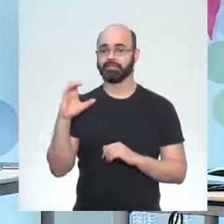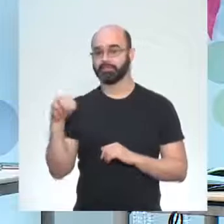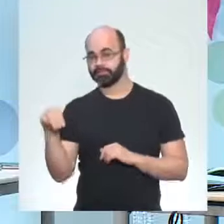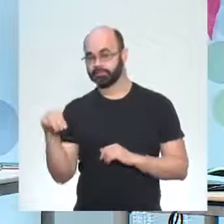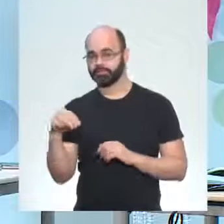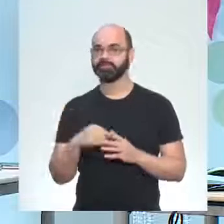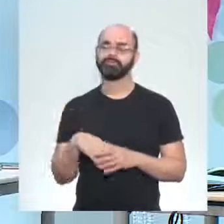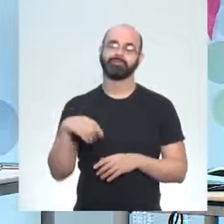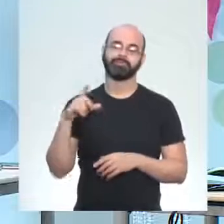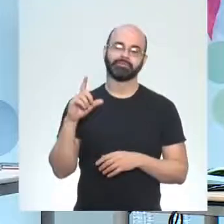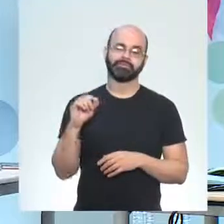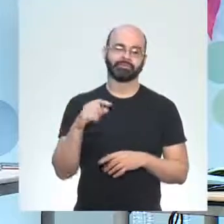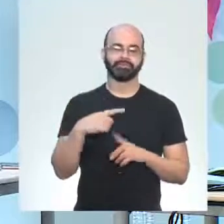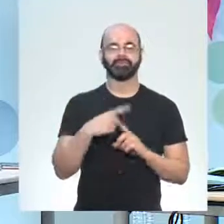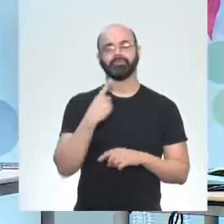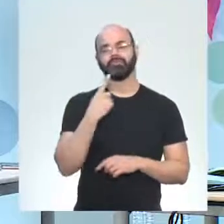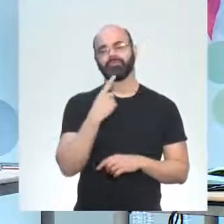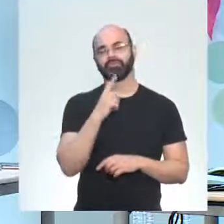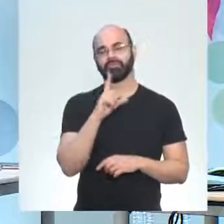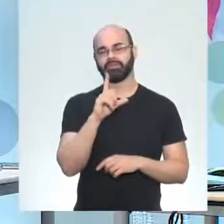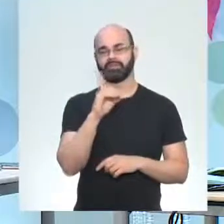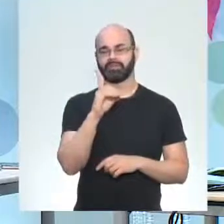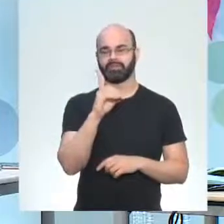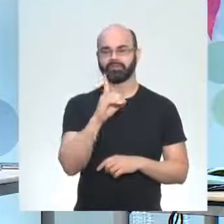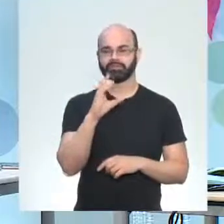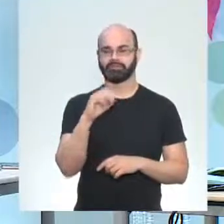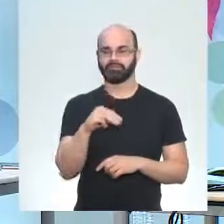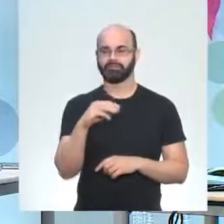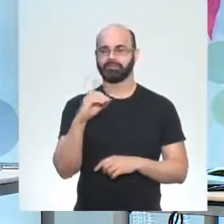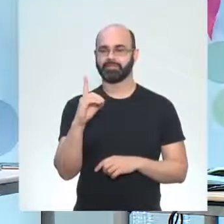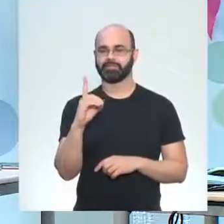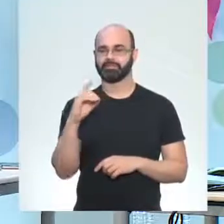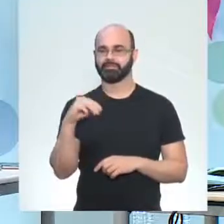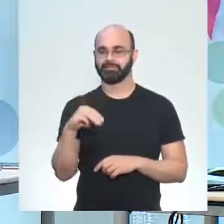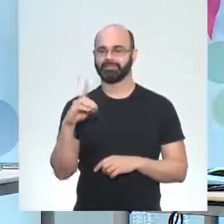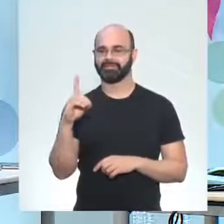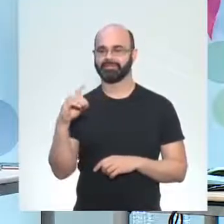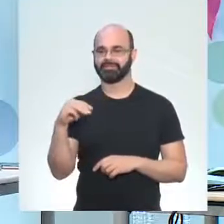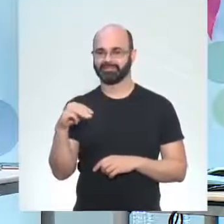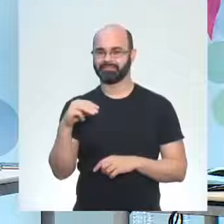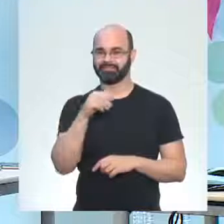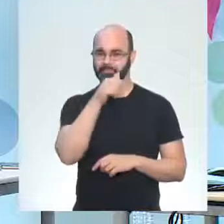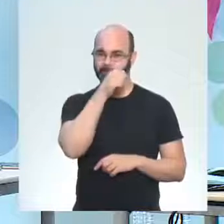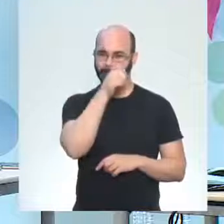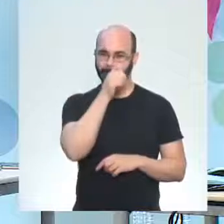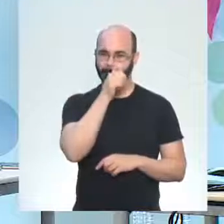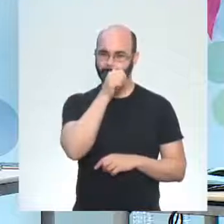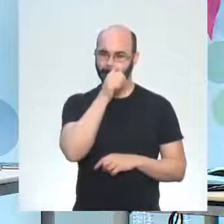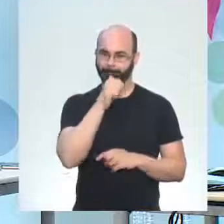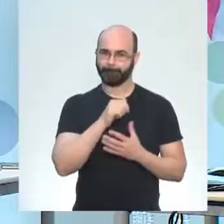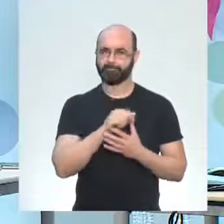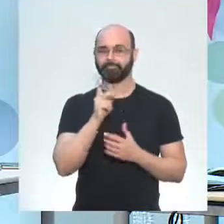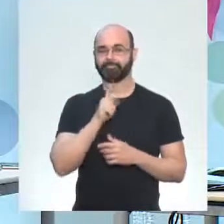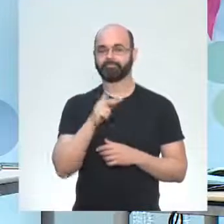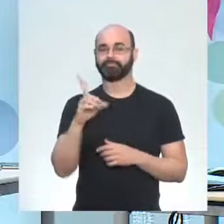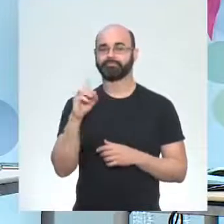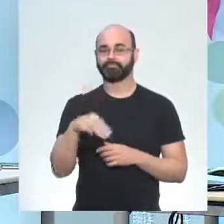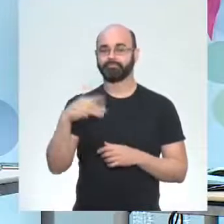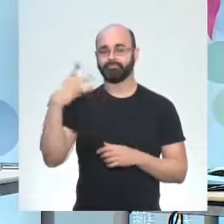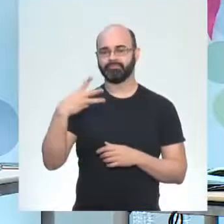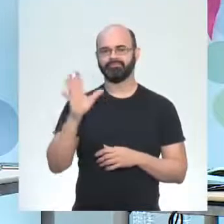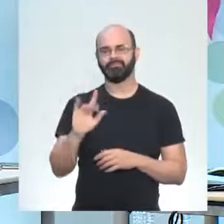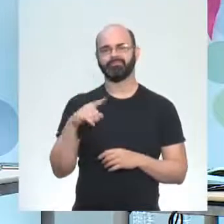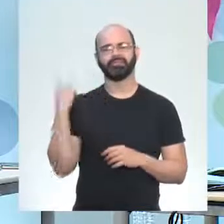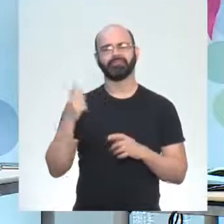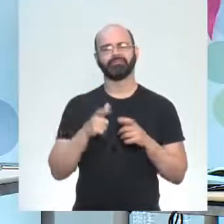1 decímetro vezes 1 decímetro vezes 1 decímetro cúbico. Mas fica tranquilo, porque essa unidade de medida ela não é tão